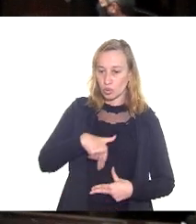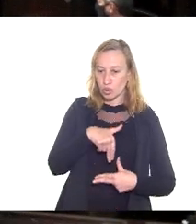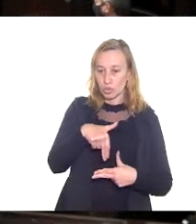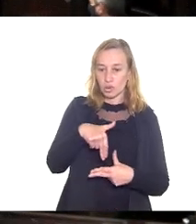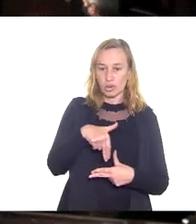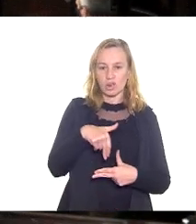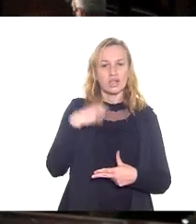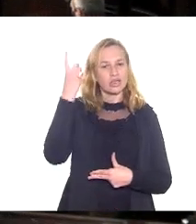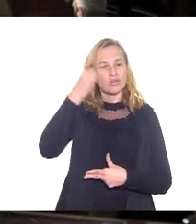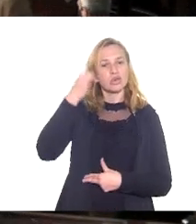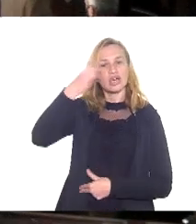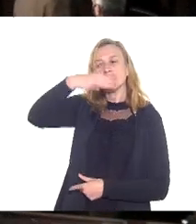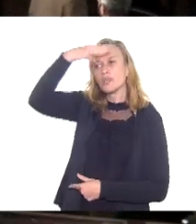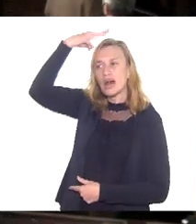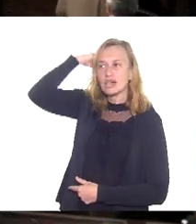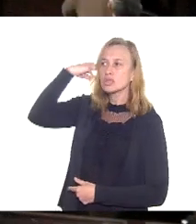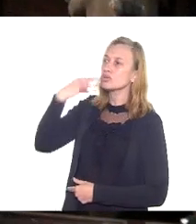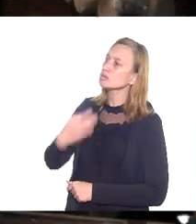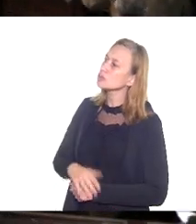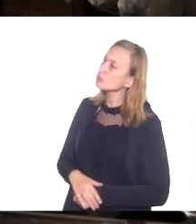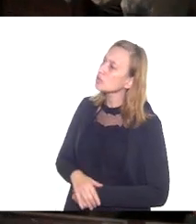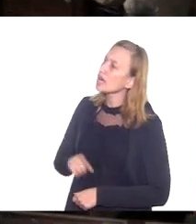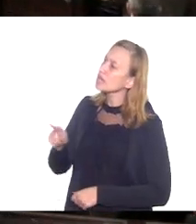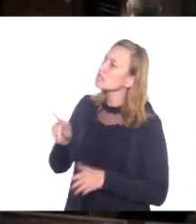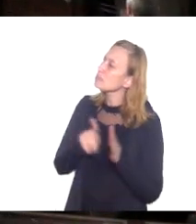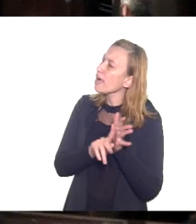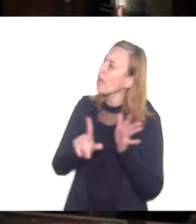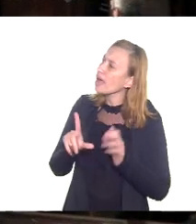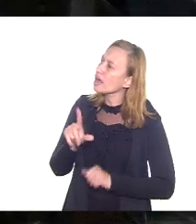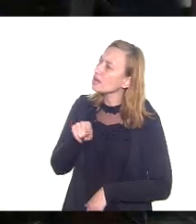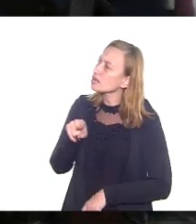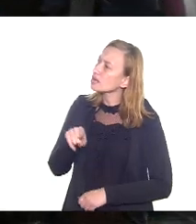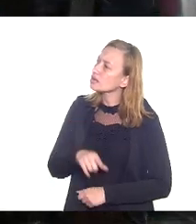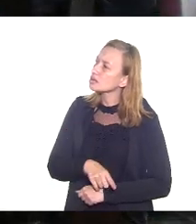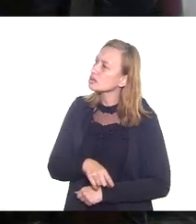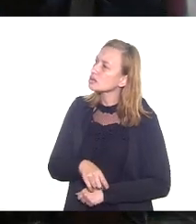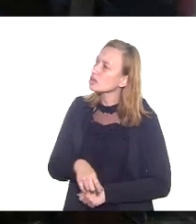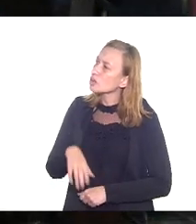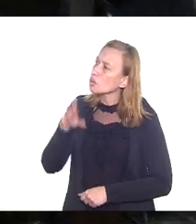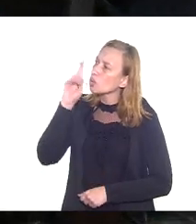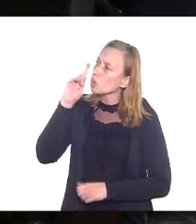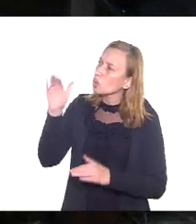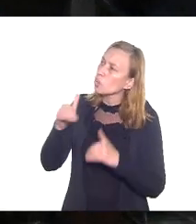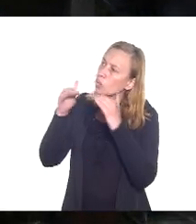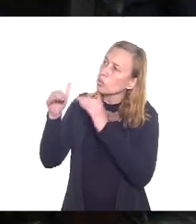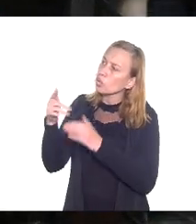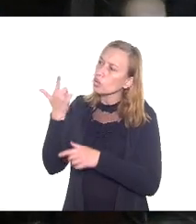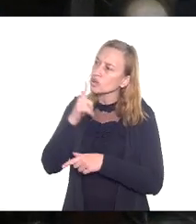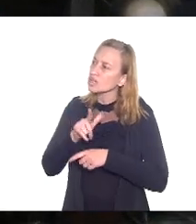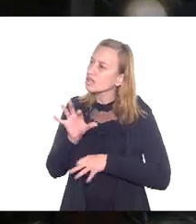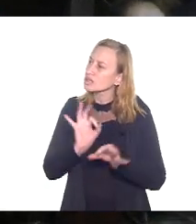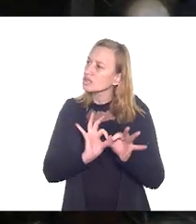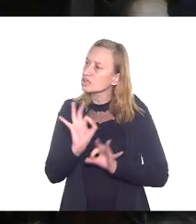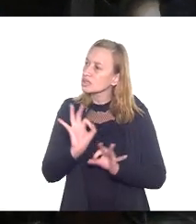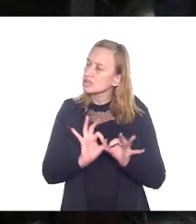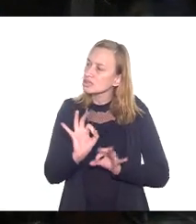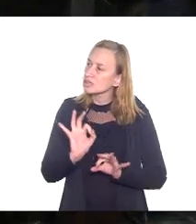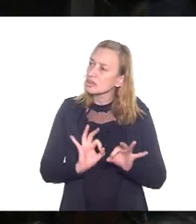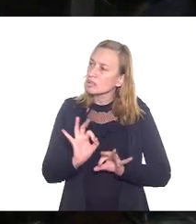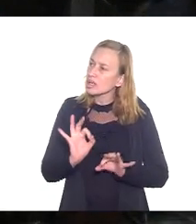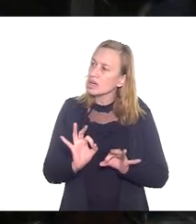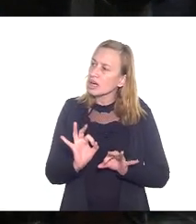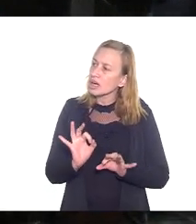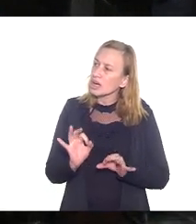Deputado Márcio, esse PL, Vossa Excelência consegue trabalhar no substitutivo para que possa trazê-lo